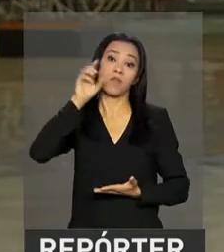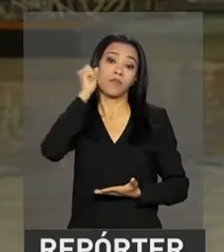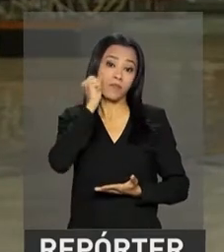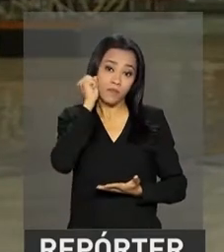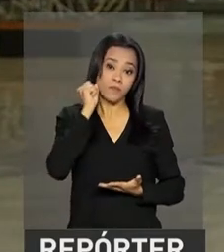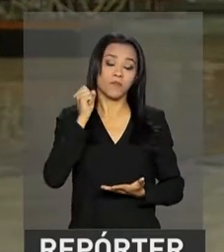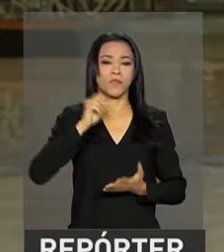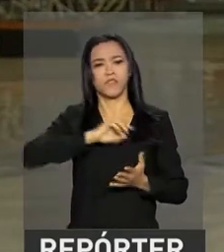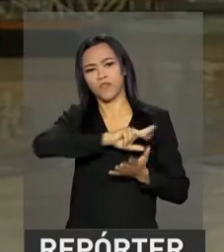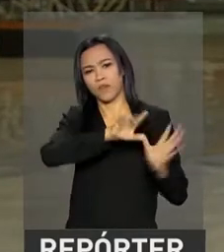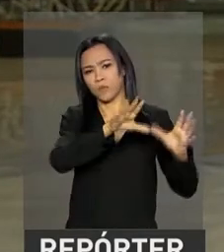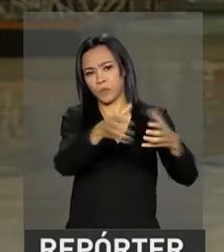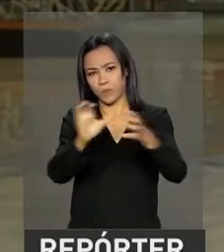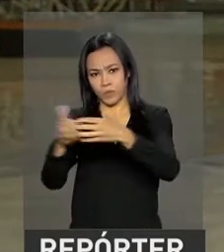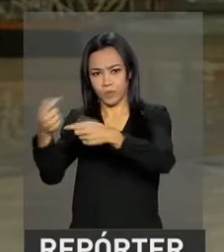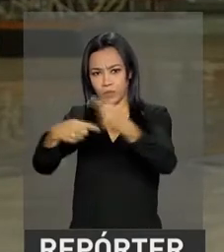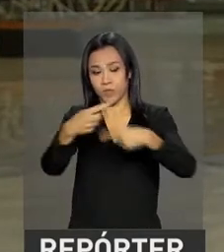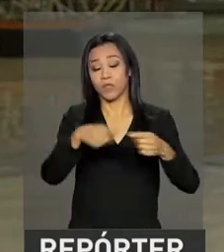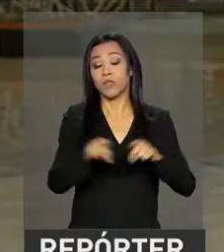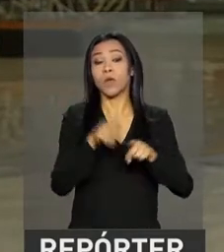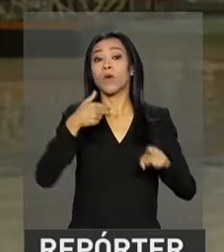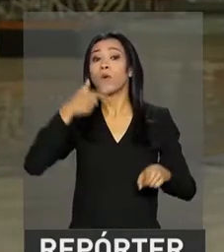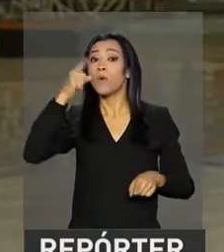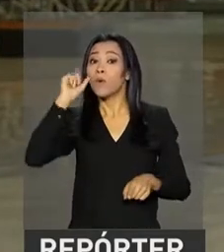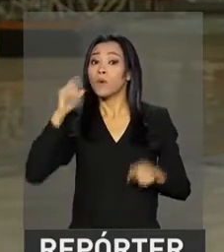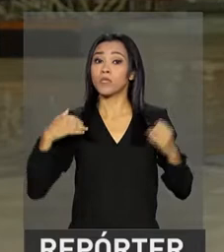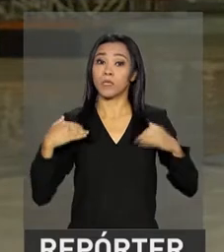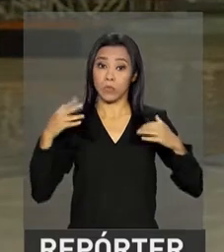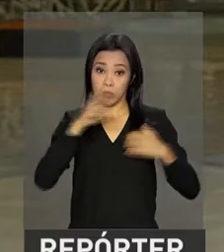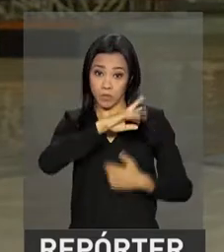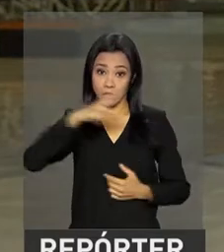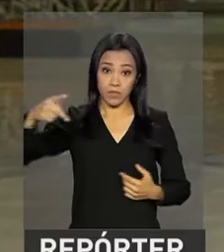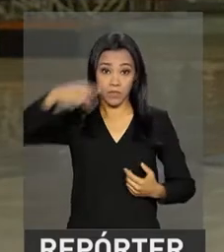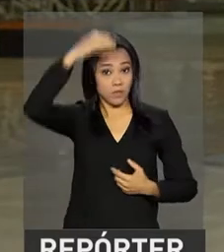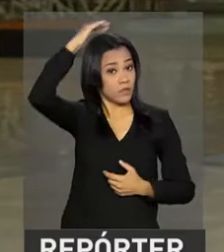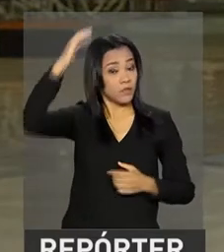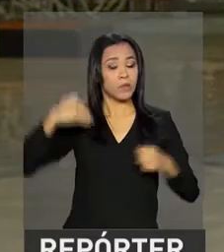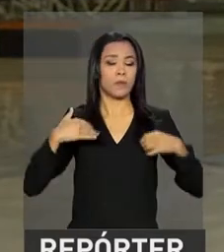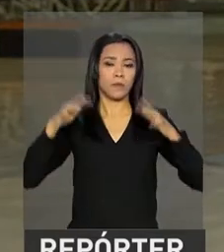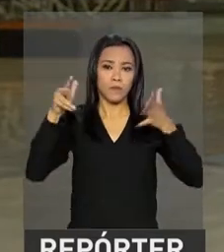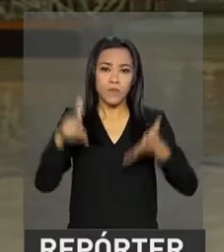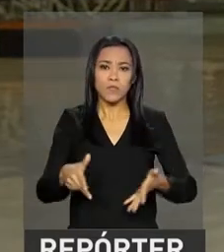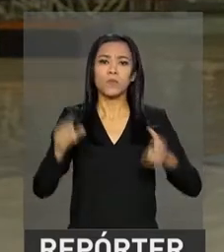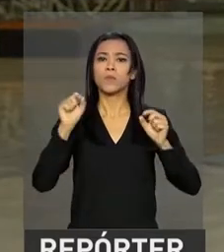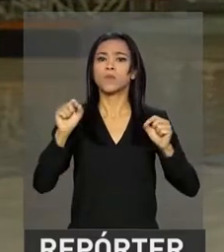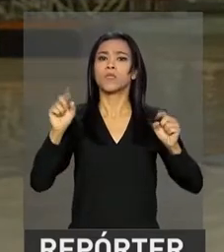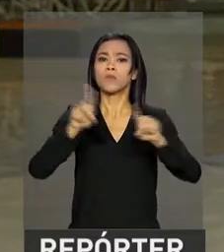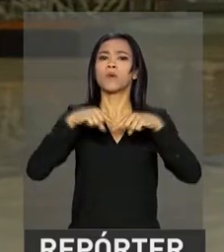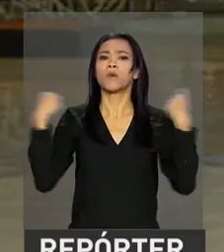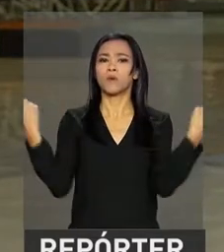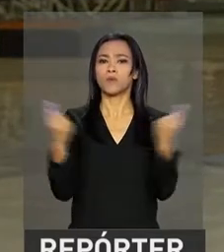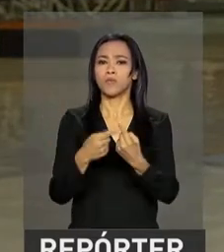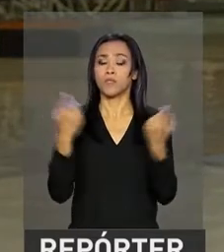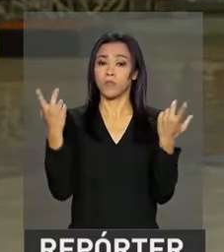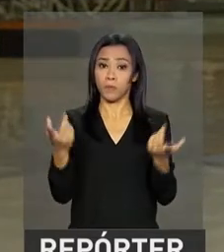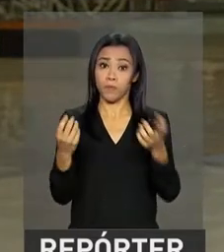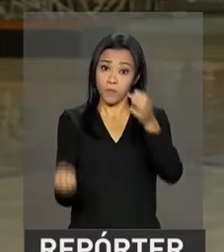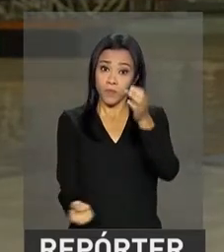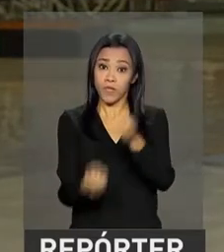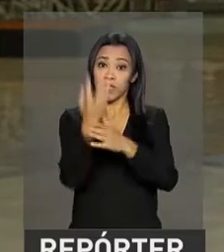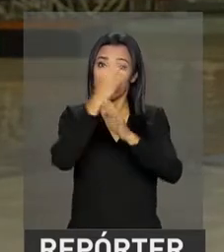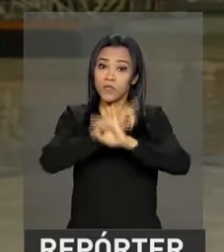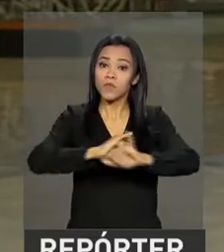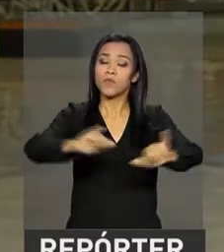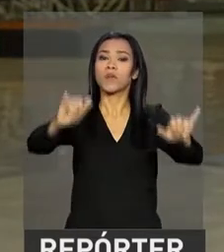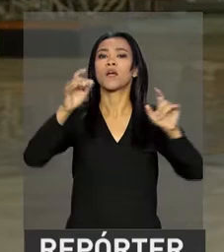presidente e participou do lançamento do plano progredir que pretende ajudar os beneficiários do bolsa família e as pessoas